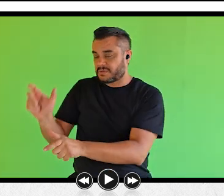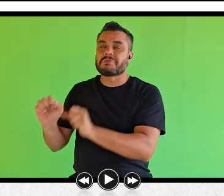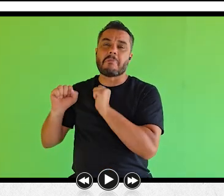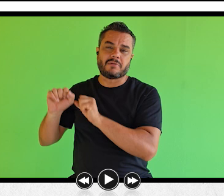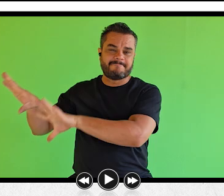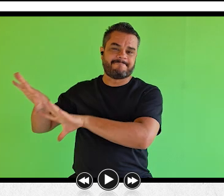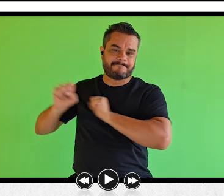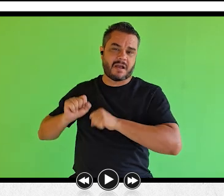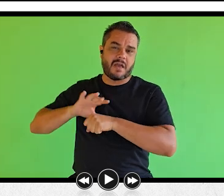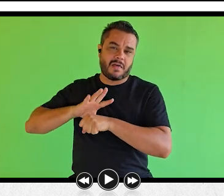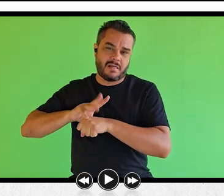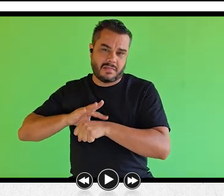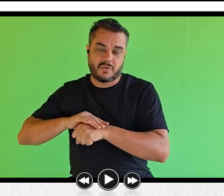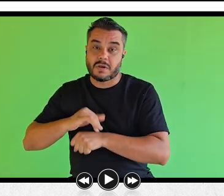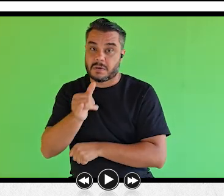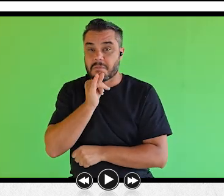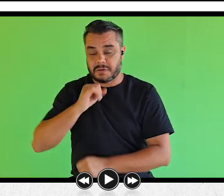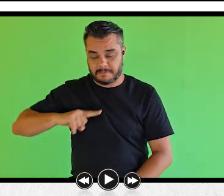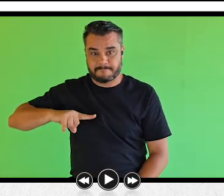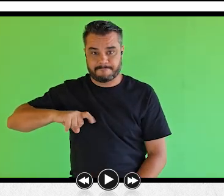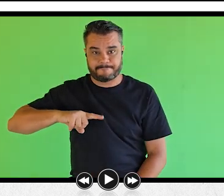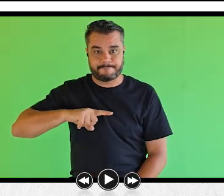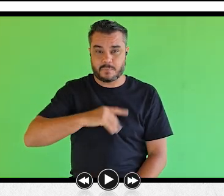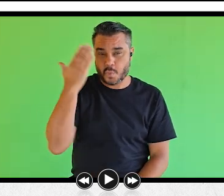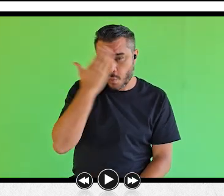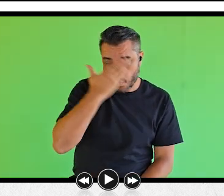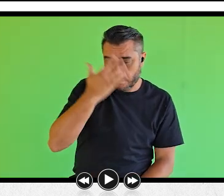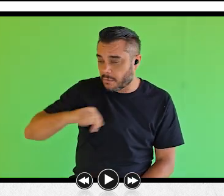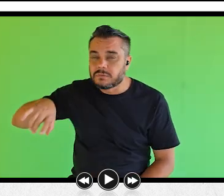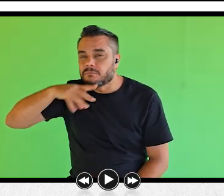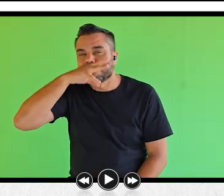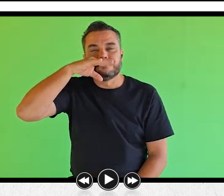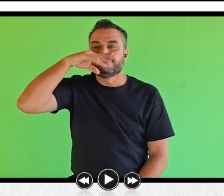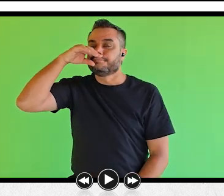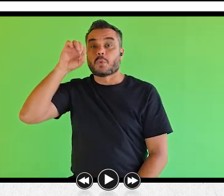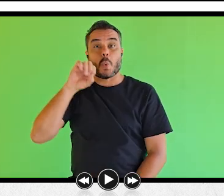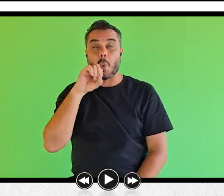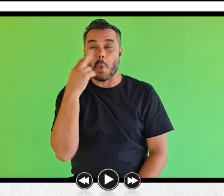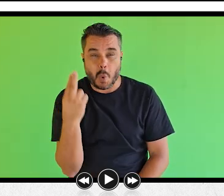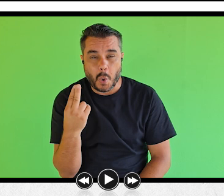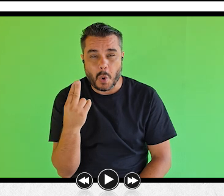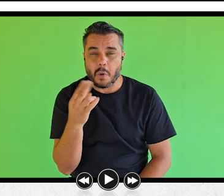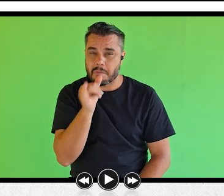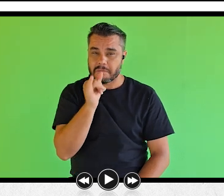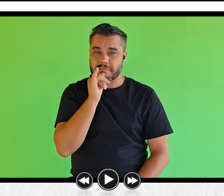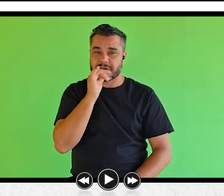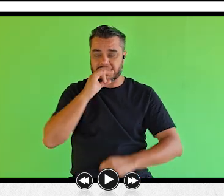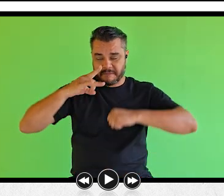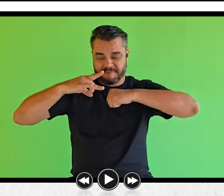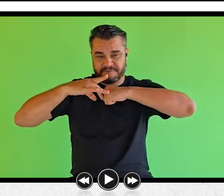que desenvolvem em meio aos resíduos ou de materiais que não são adequadamente descartados, como vidros e seringas, por